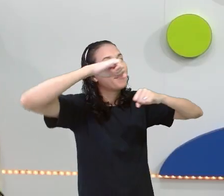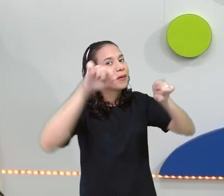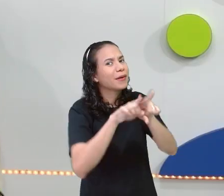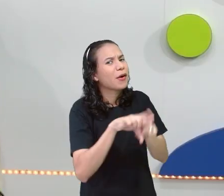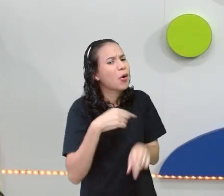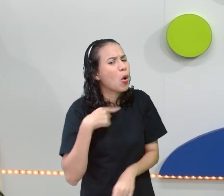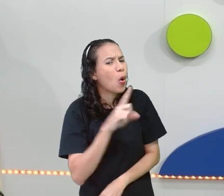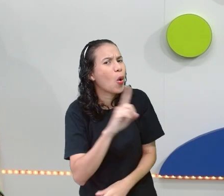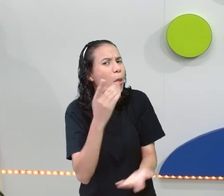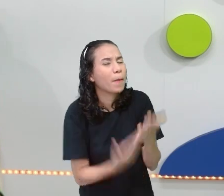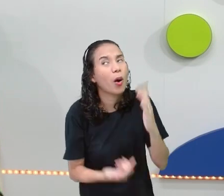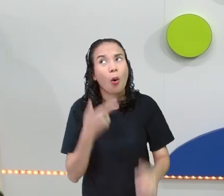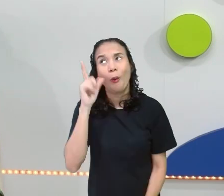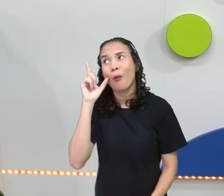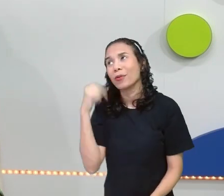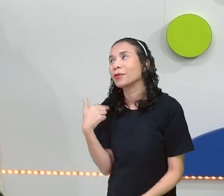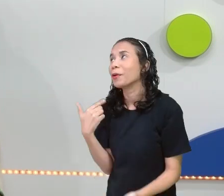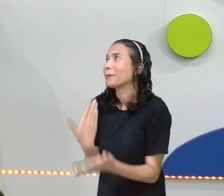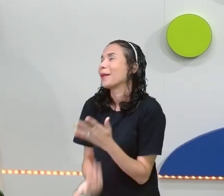eu não perco porque ontem eu perdi.